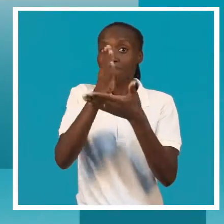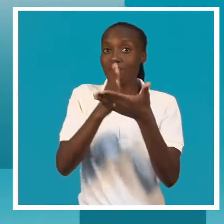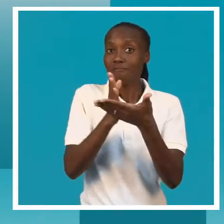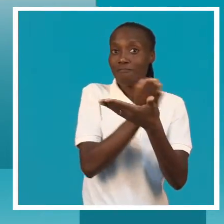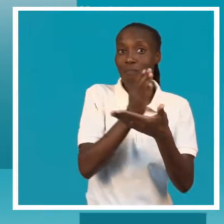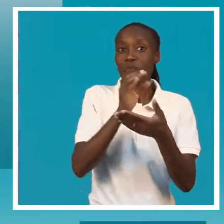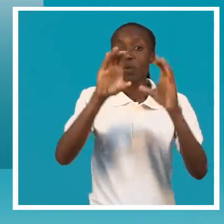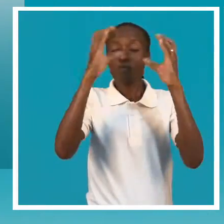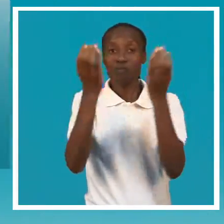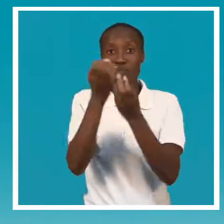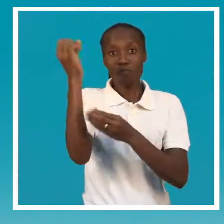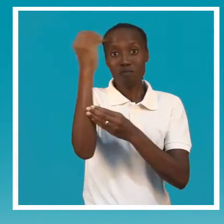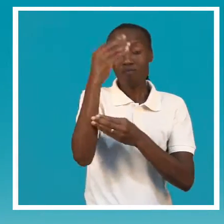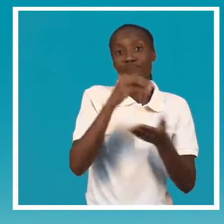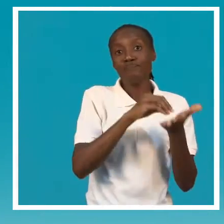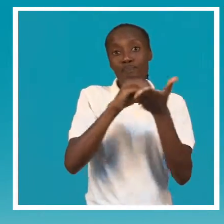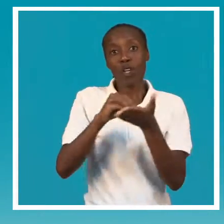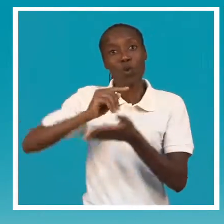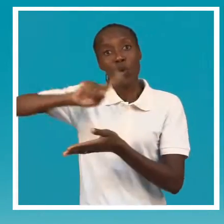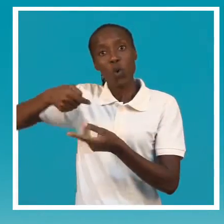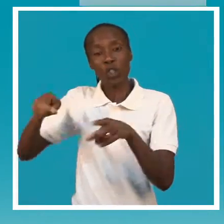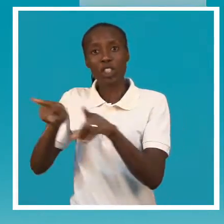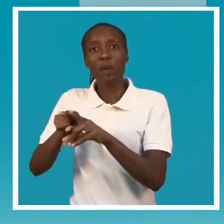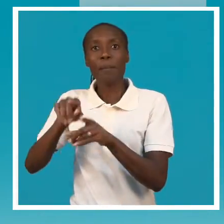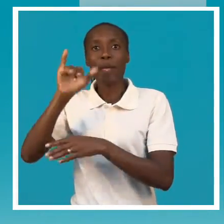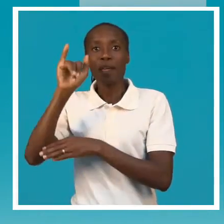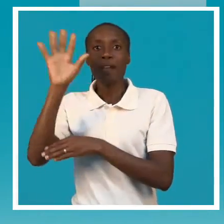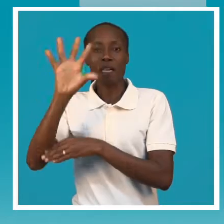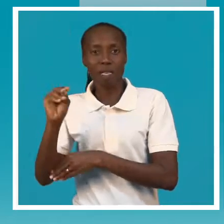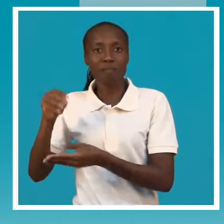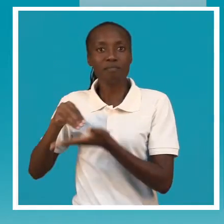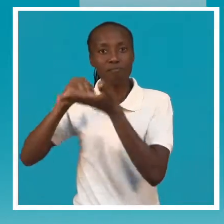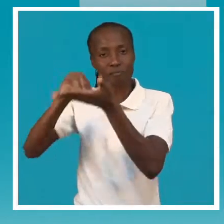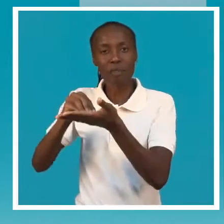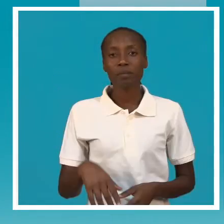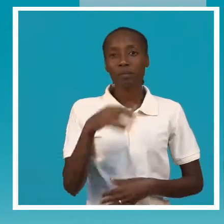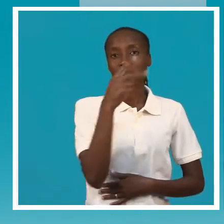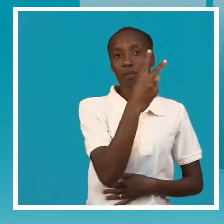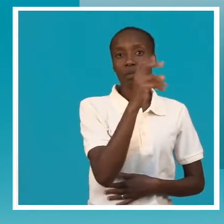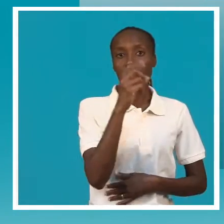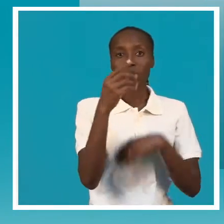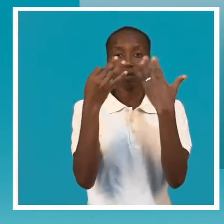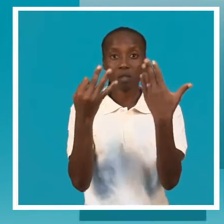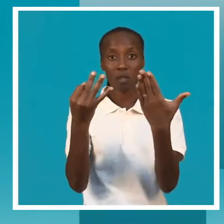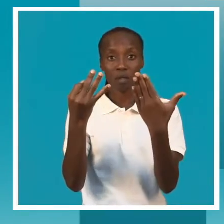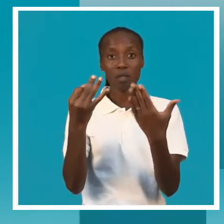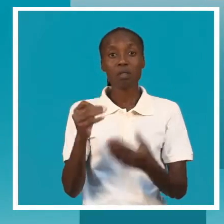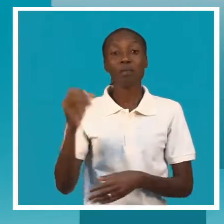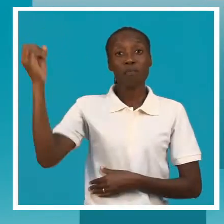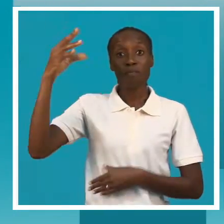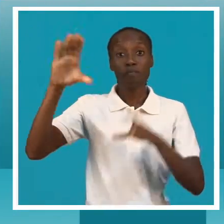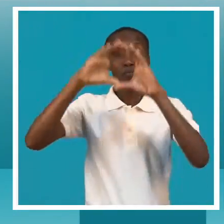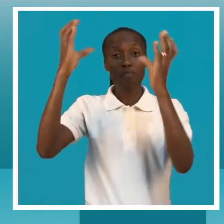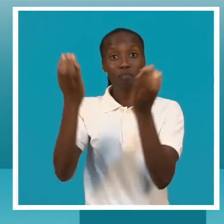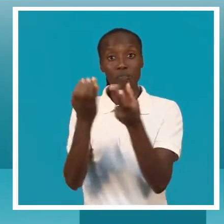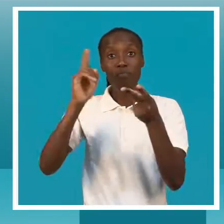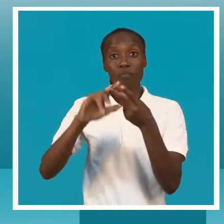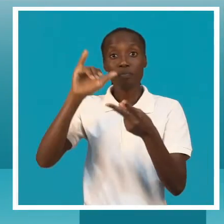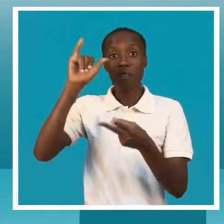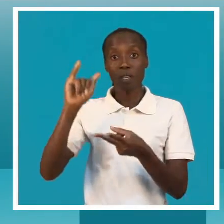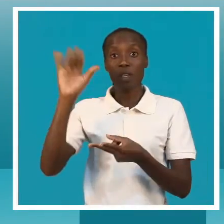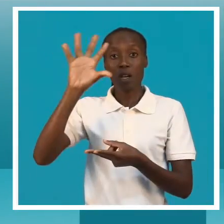A Young Africa dá uma parte e a Light for Dolt dá a outra parte, para o estudante iniciar o seu próprio negócio. Em 2018, a Light for Dolt